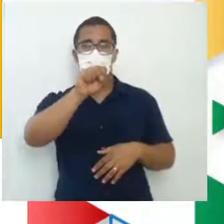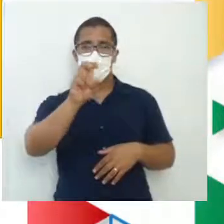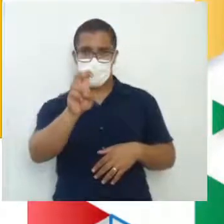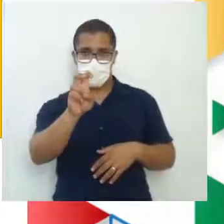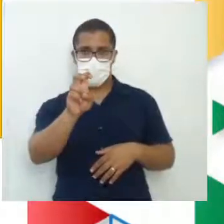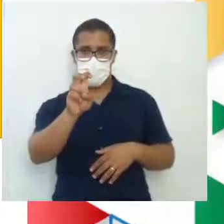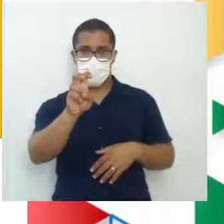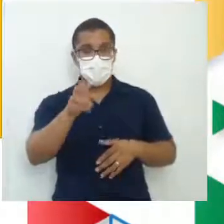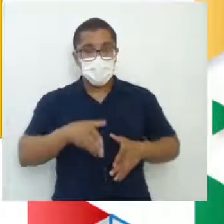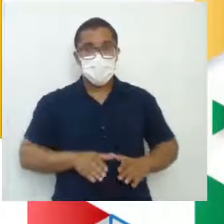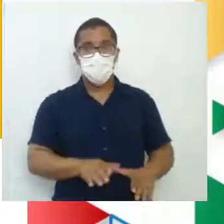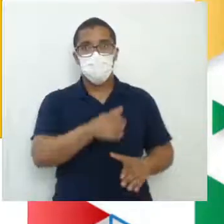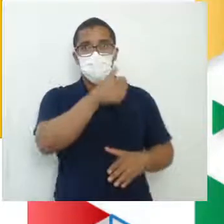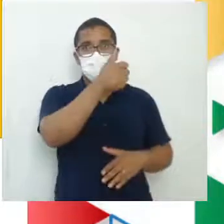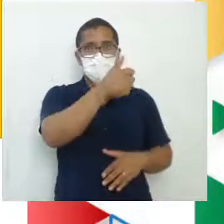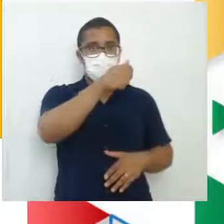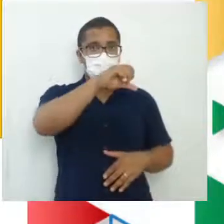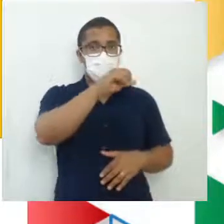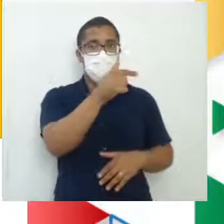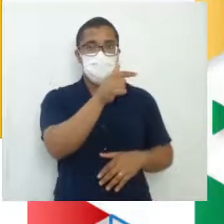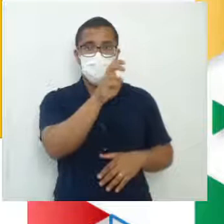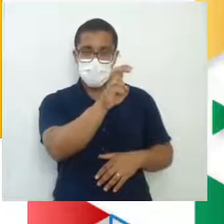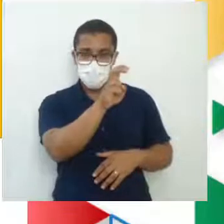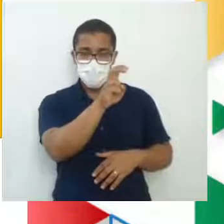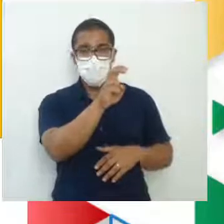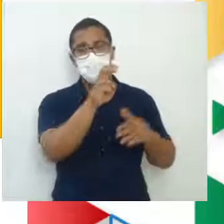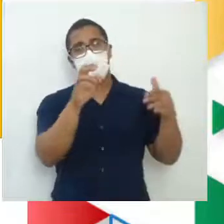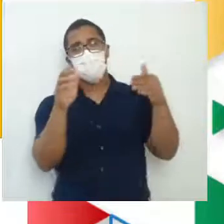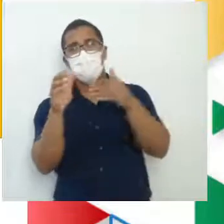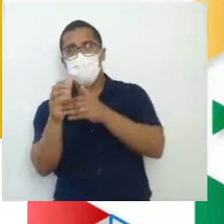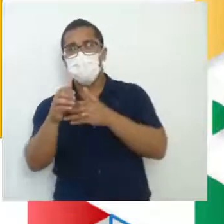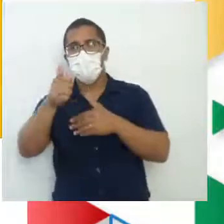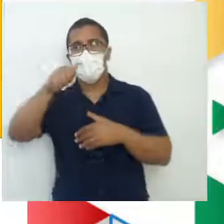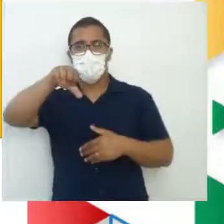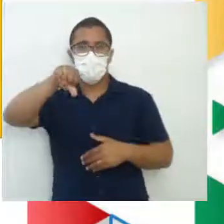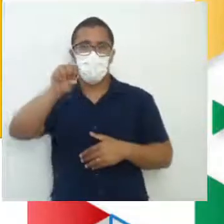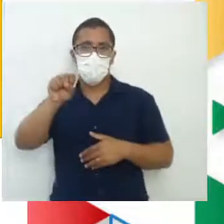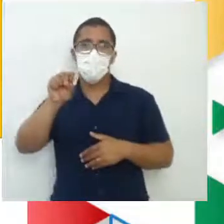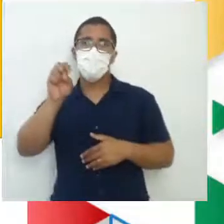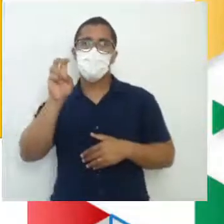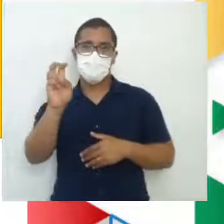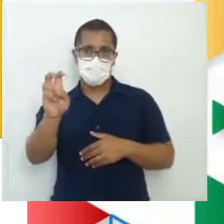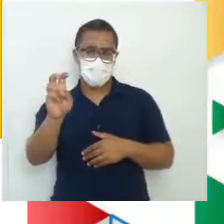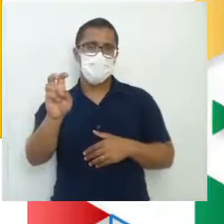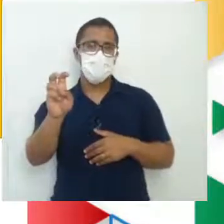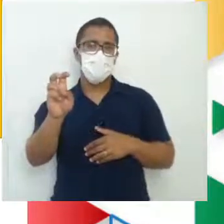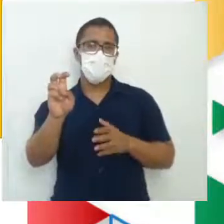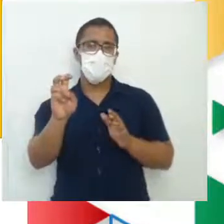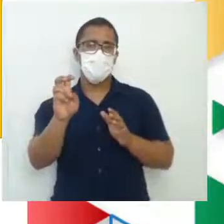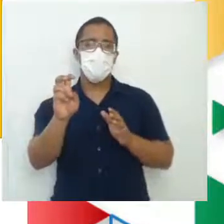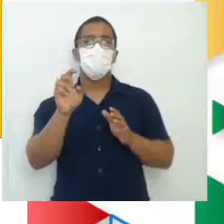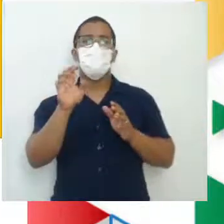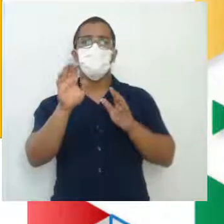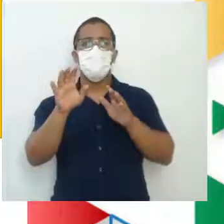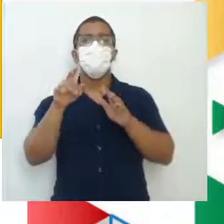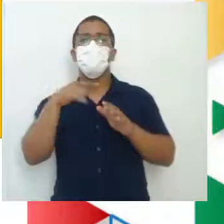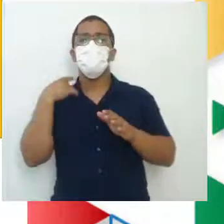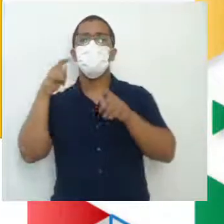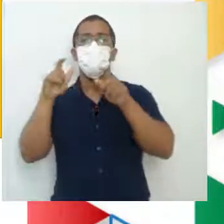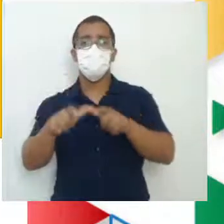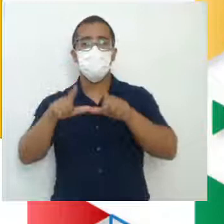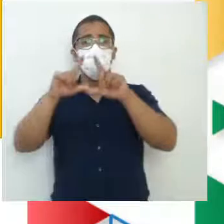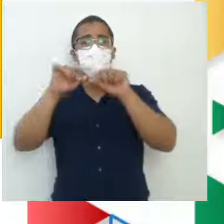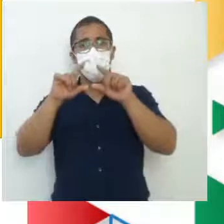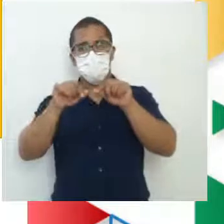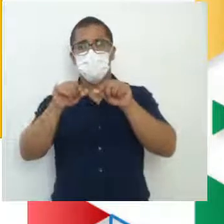fundou o Vale do Amanhecer. Como nós já observamos, é uma doutrina espiritualista que agrega